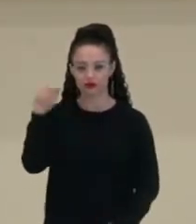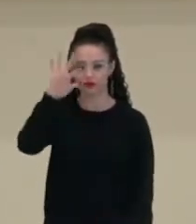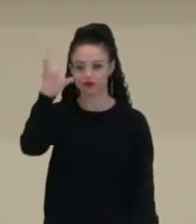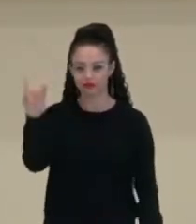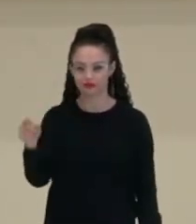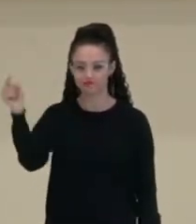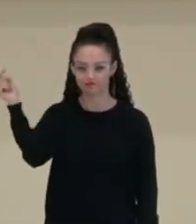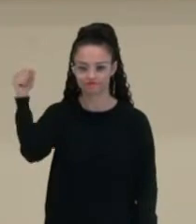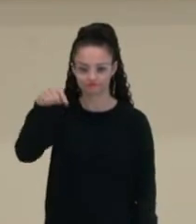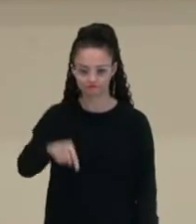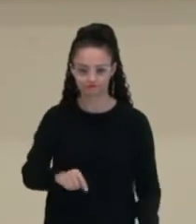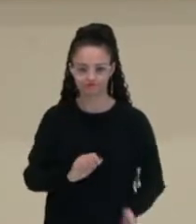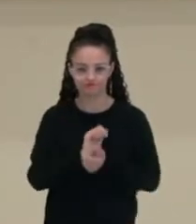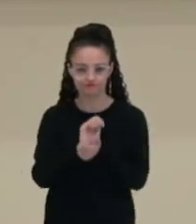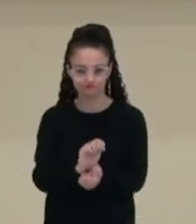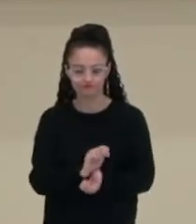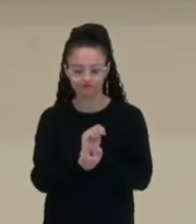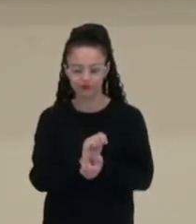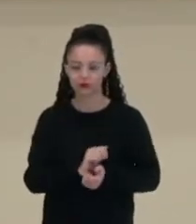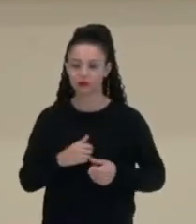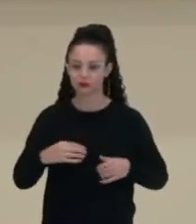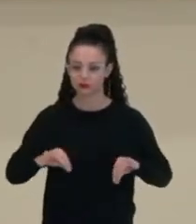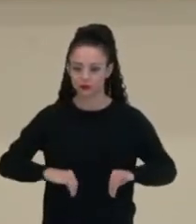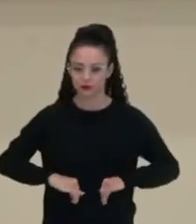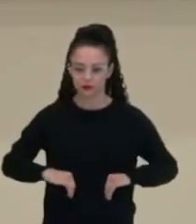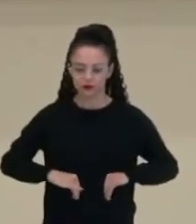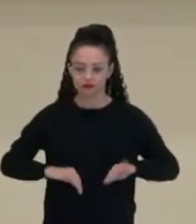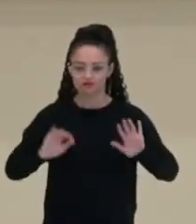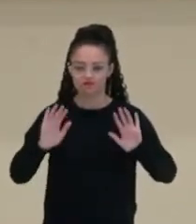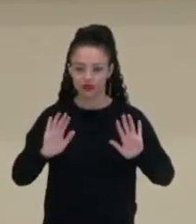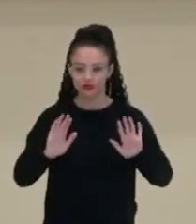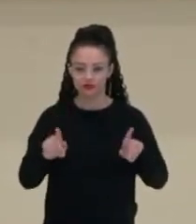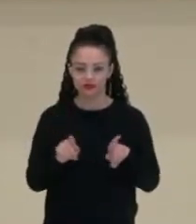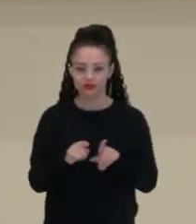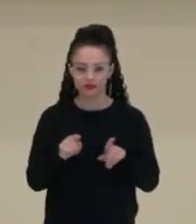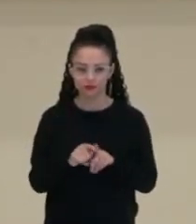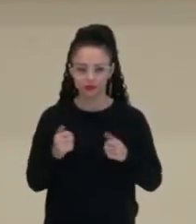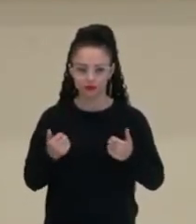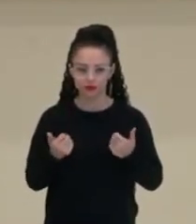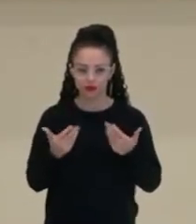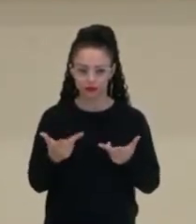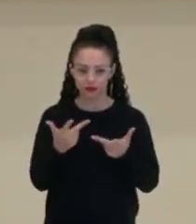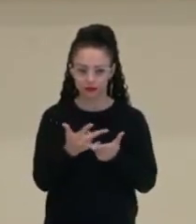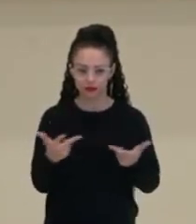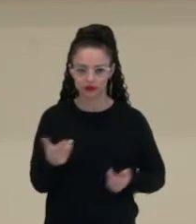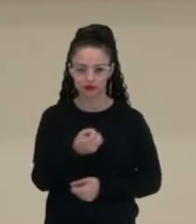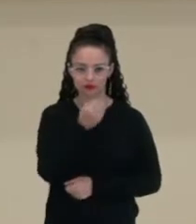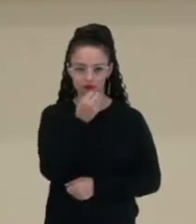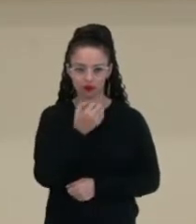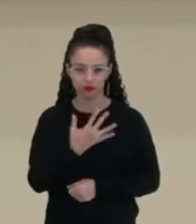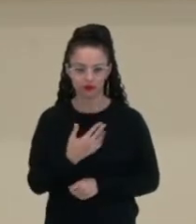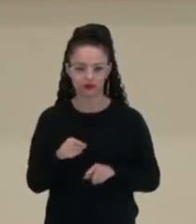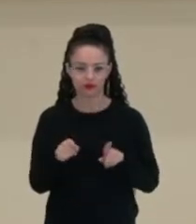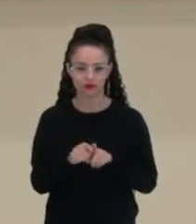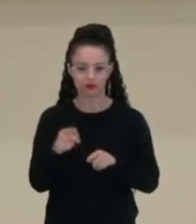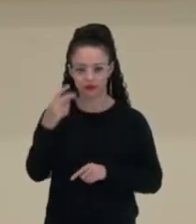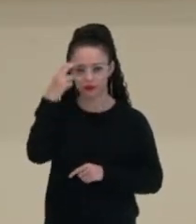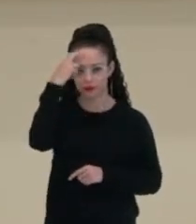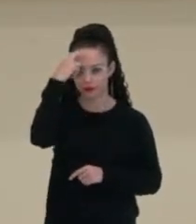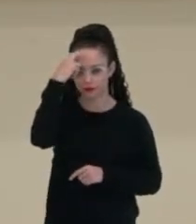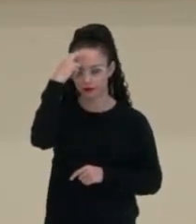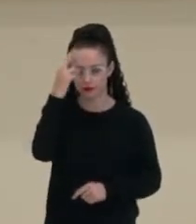então sofreram muito na questão da escravização, mas também trouxeram muitas coisas boas, Com eles trouxeram a cultura, a